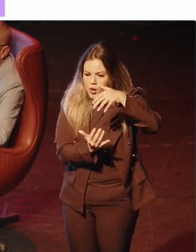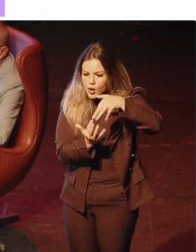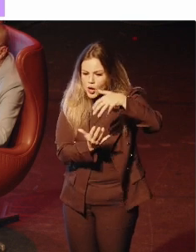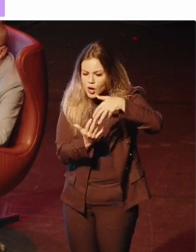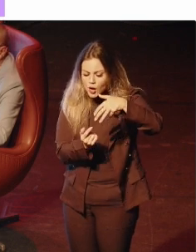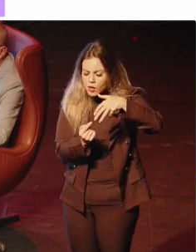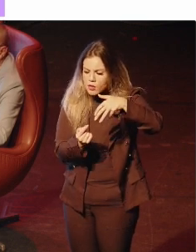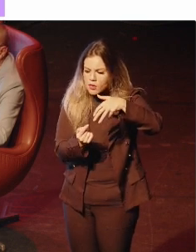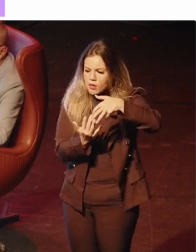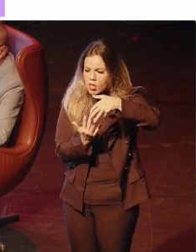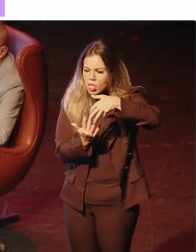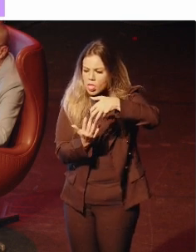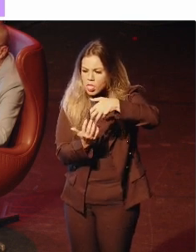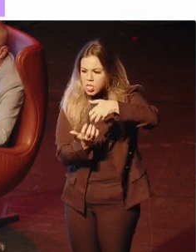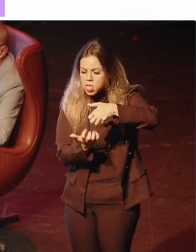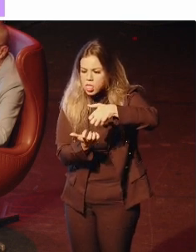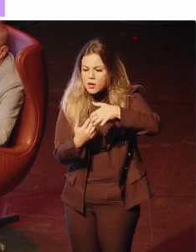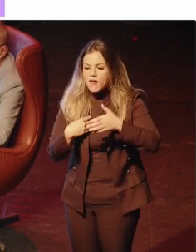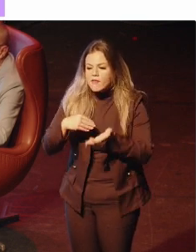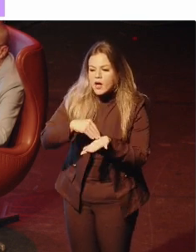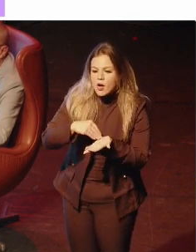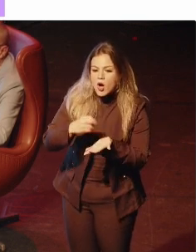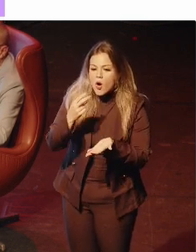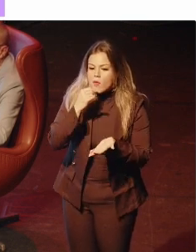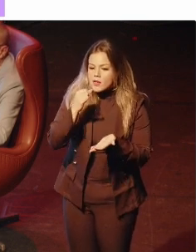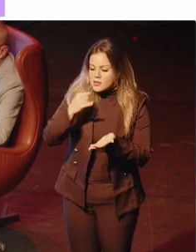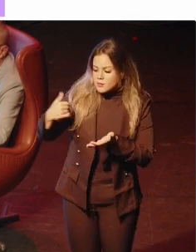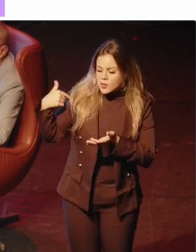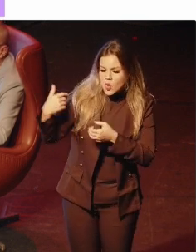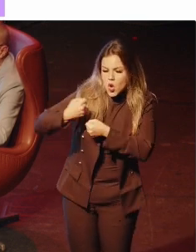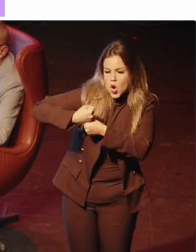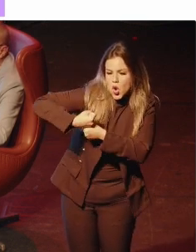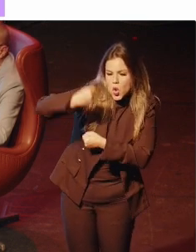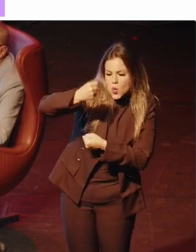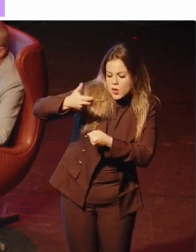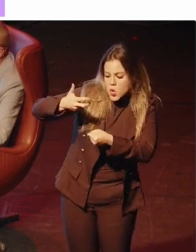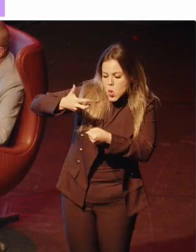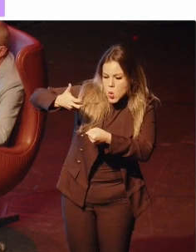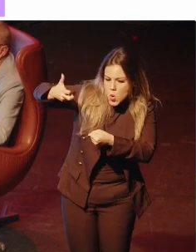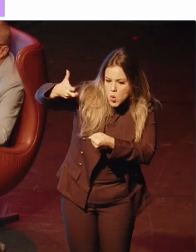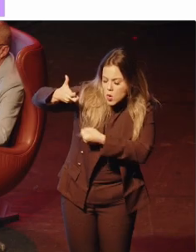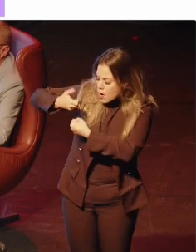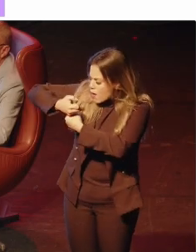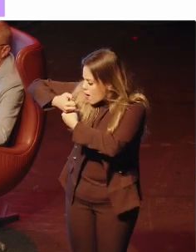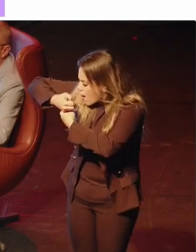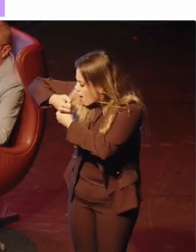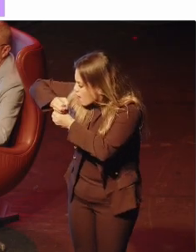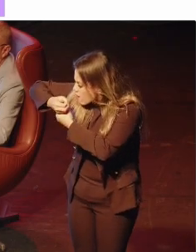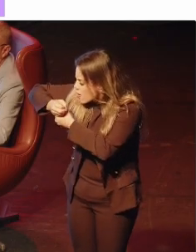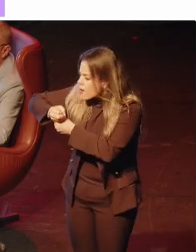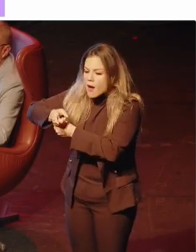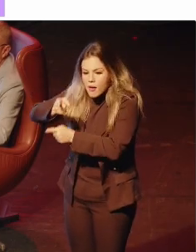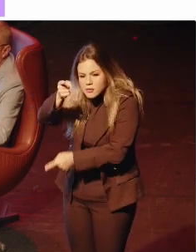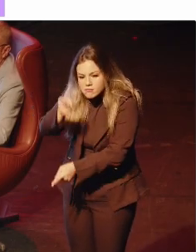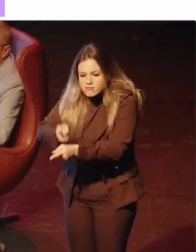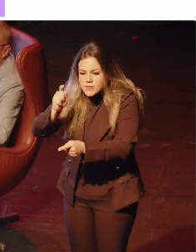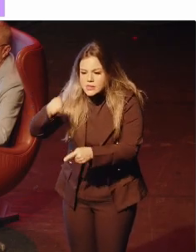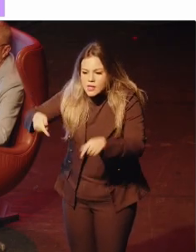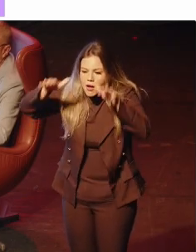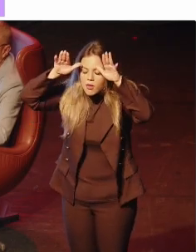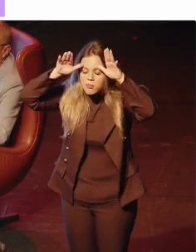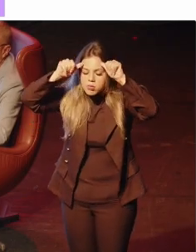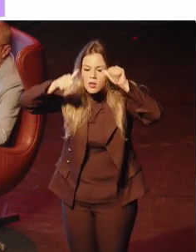por exame do líquido cefalorraquidiano, então o líquido da espinha, seja por